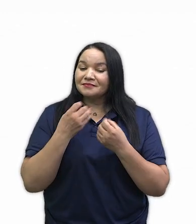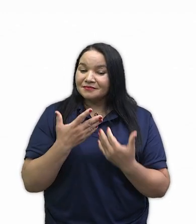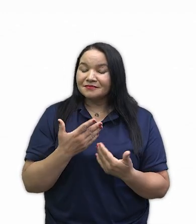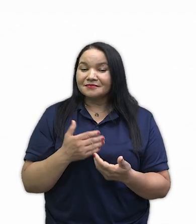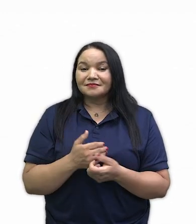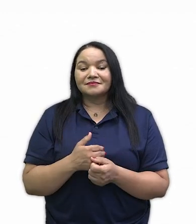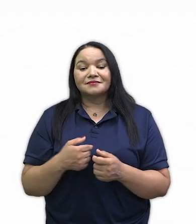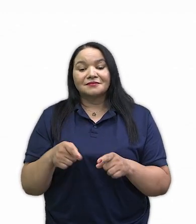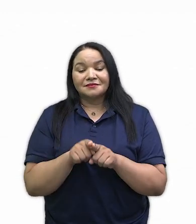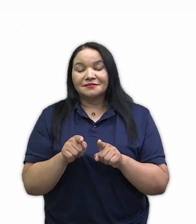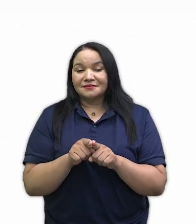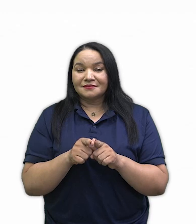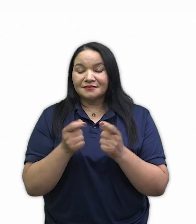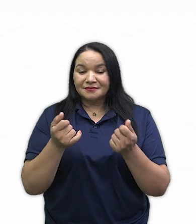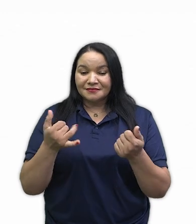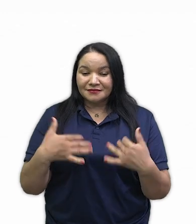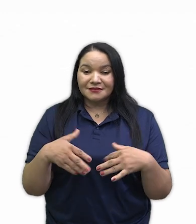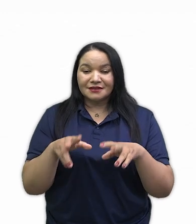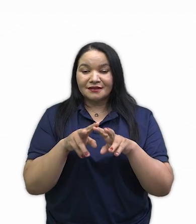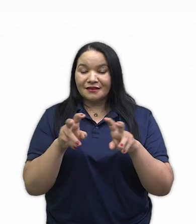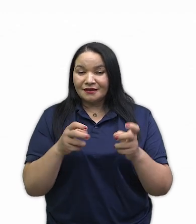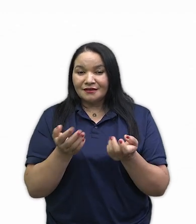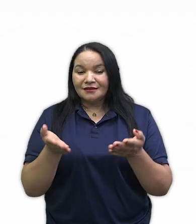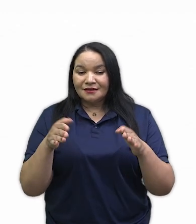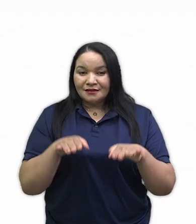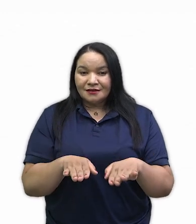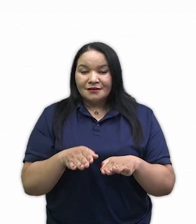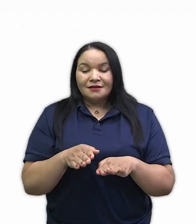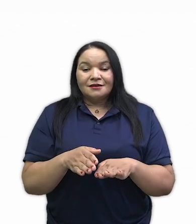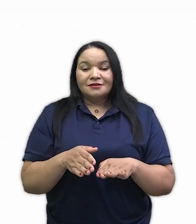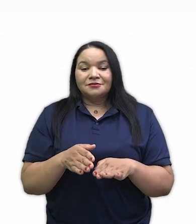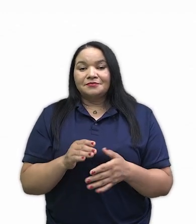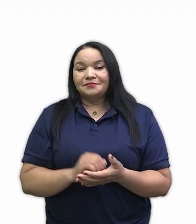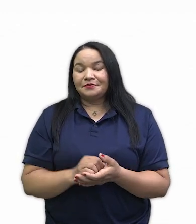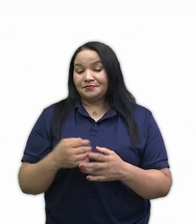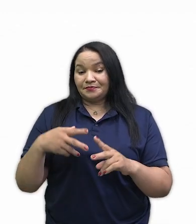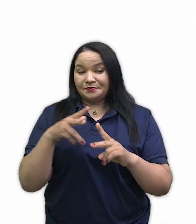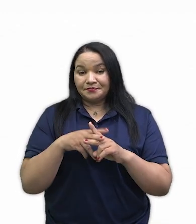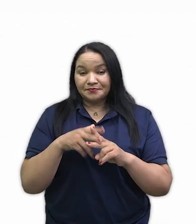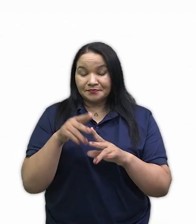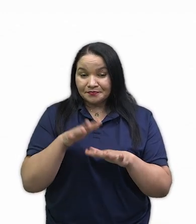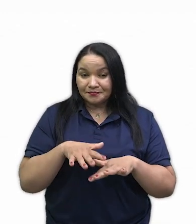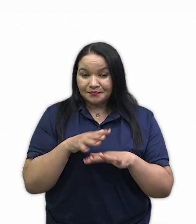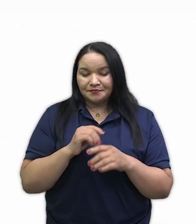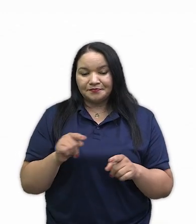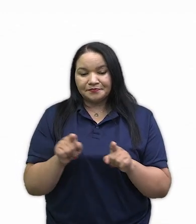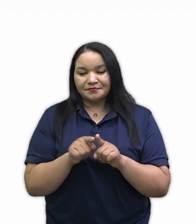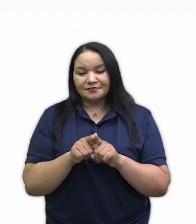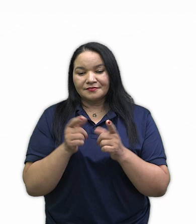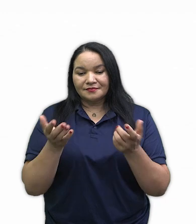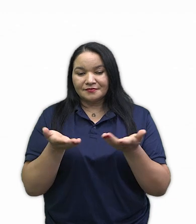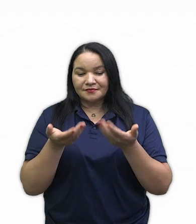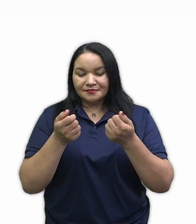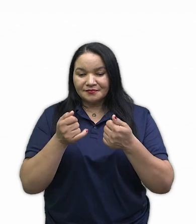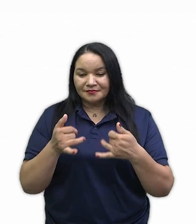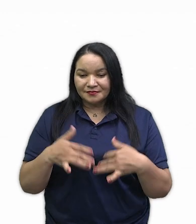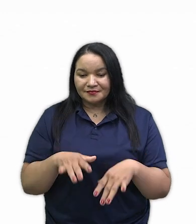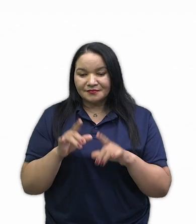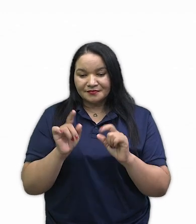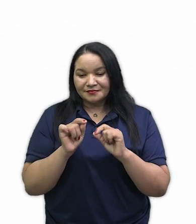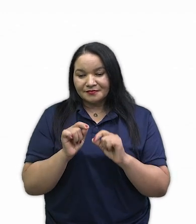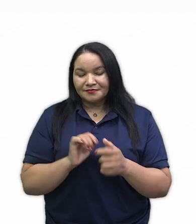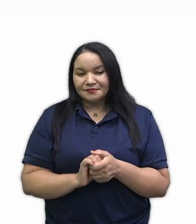bastante essa questão da inclusão dentro do universo das lutas. Bom, gente, e agora eu vou falar para vocês